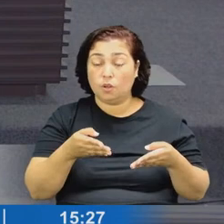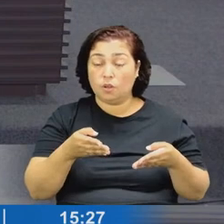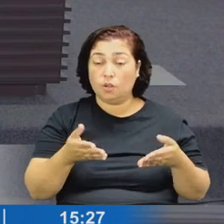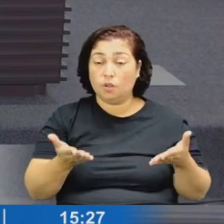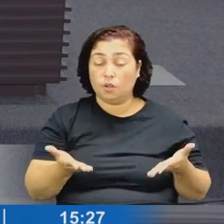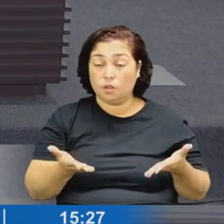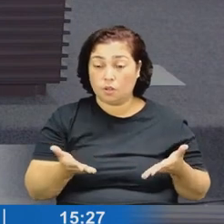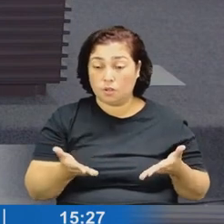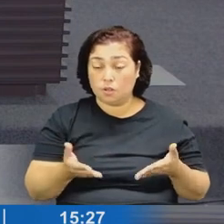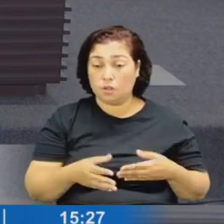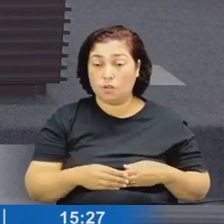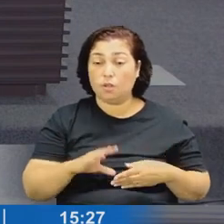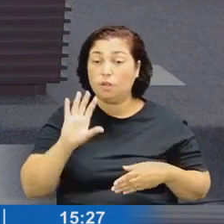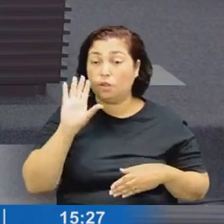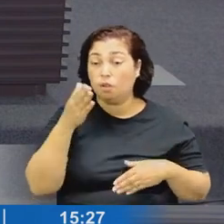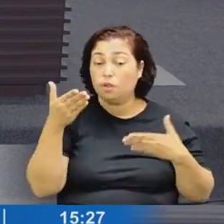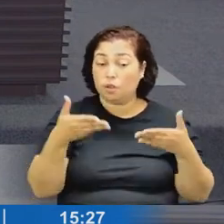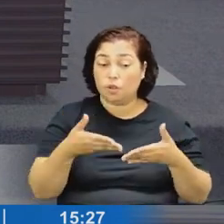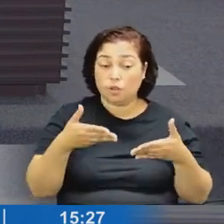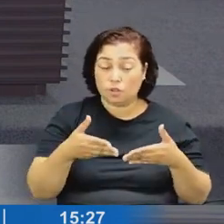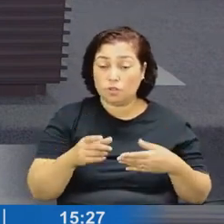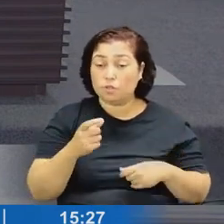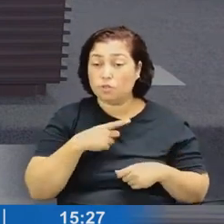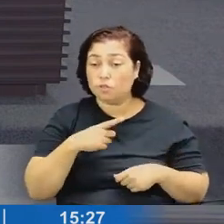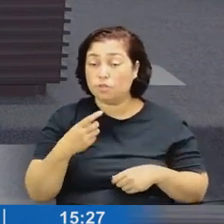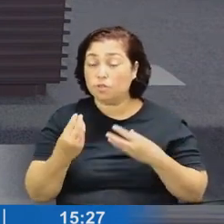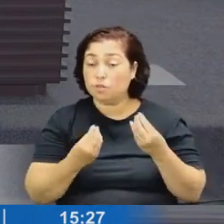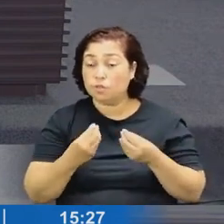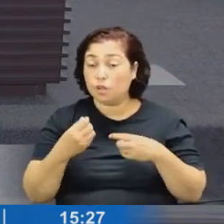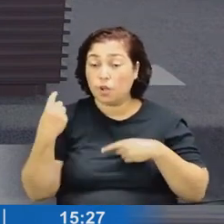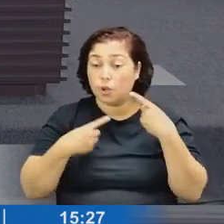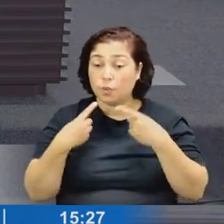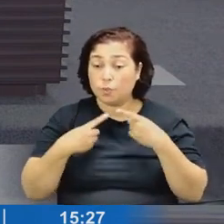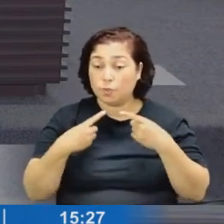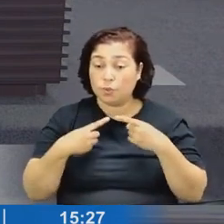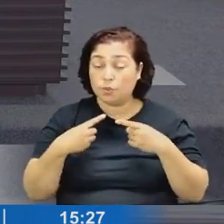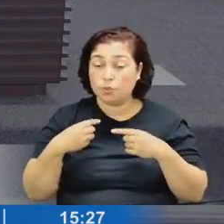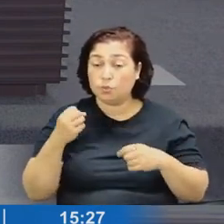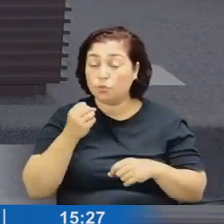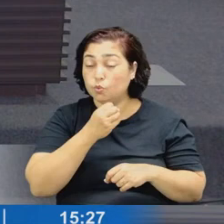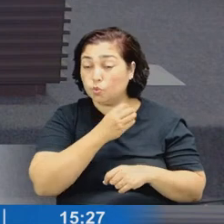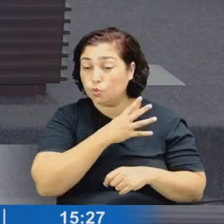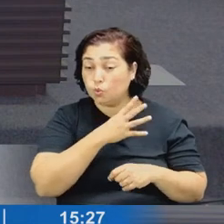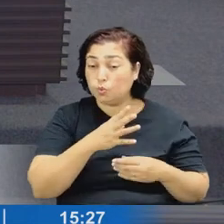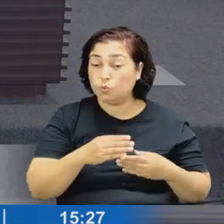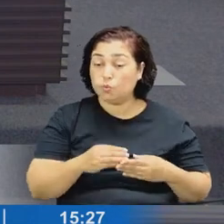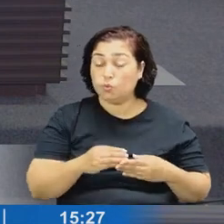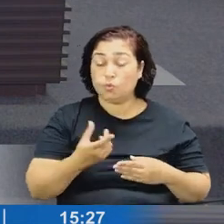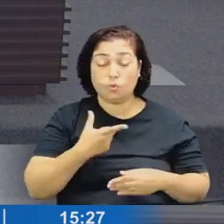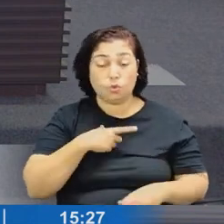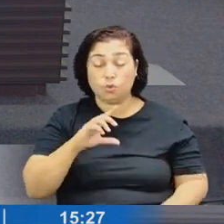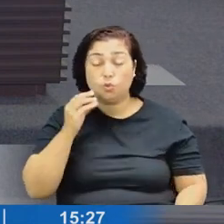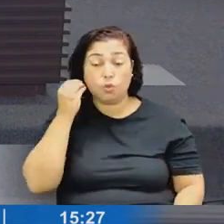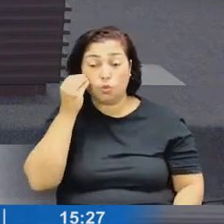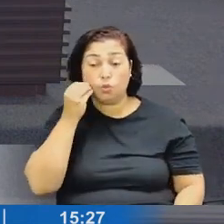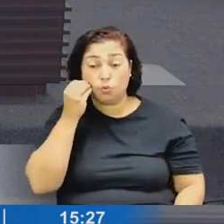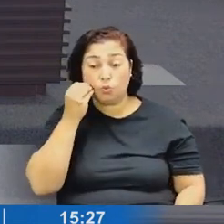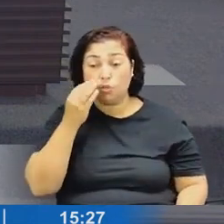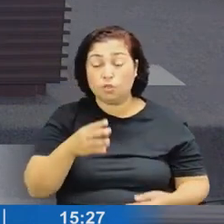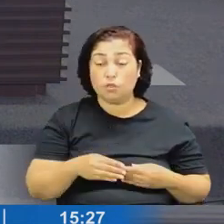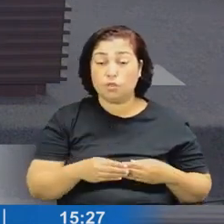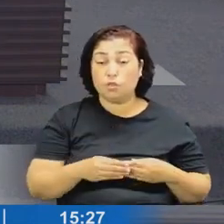se eu sempre falo muito isso tem muito político novo ou seja barra inexperiente que